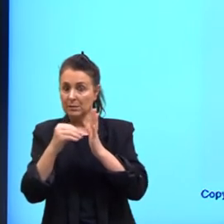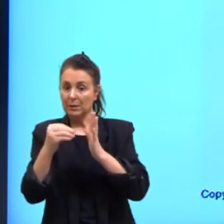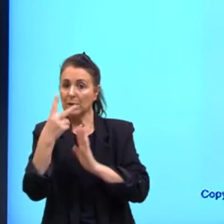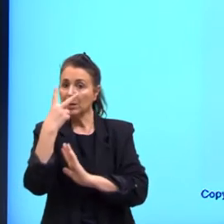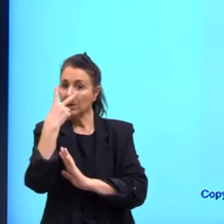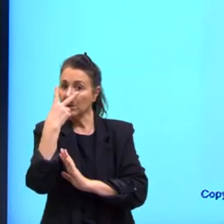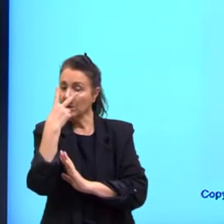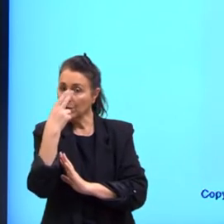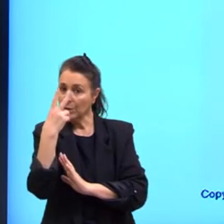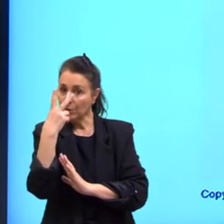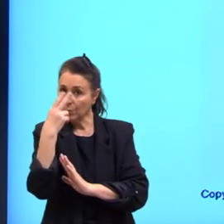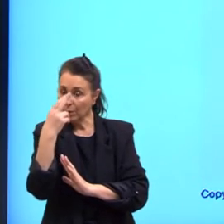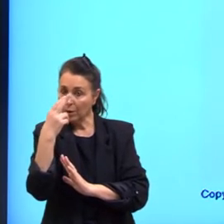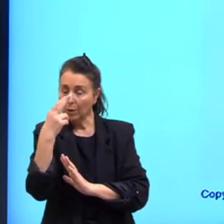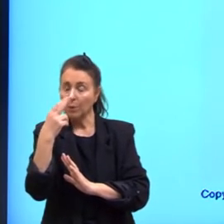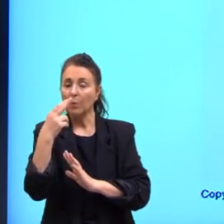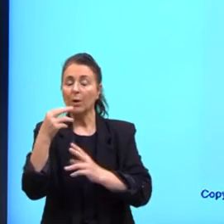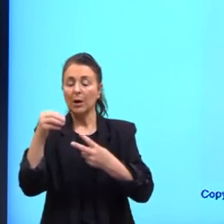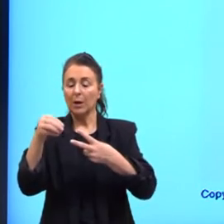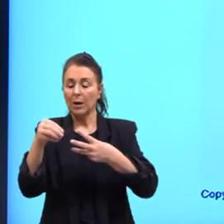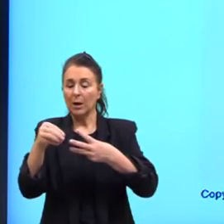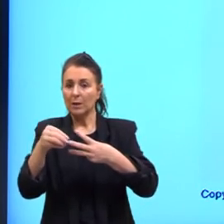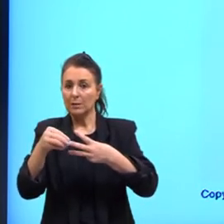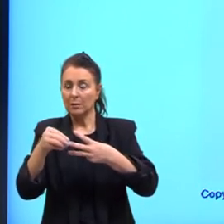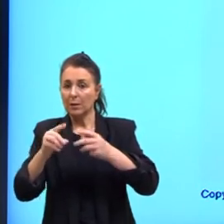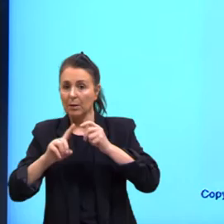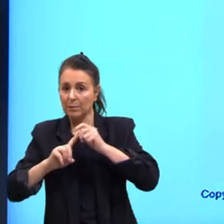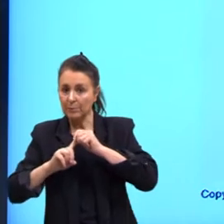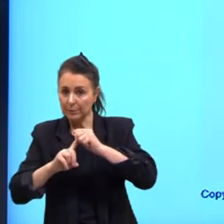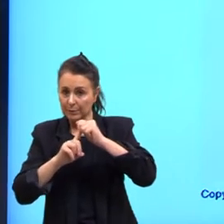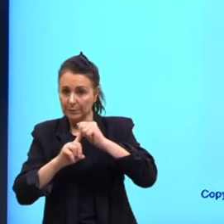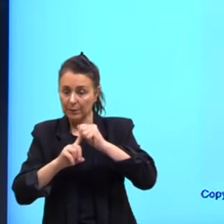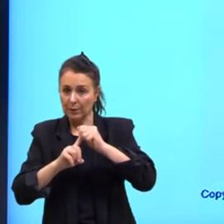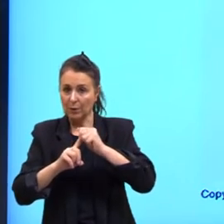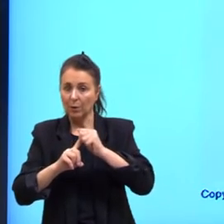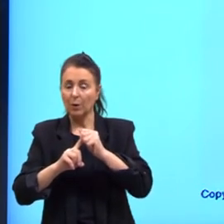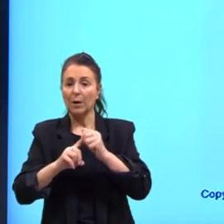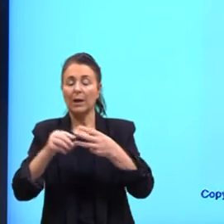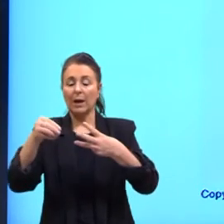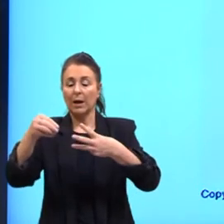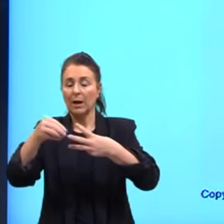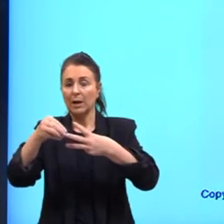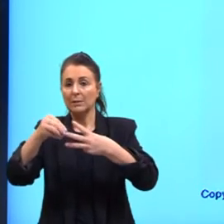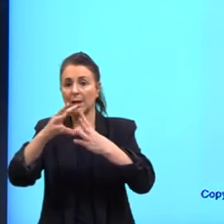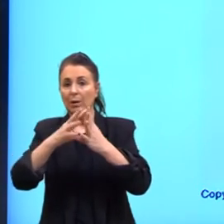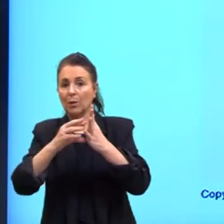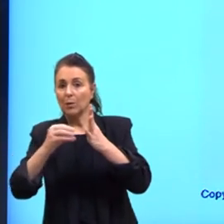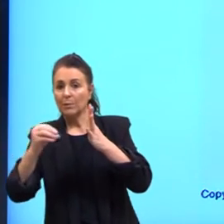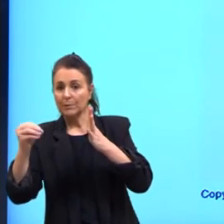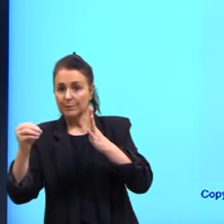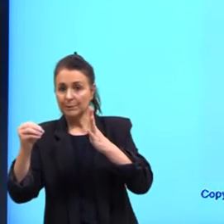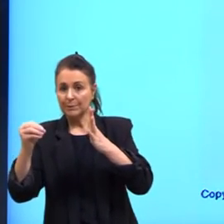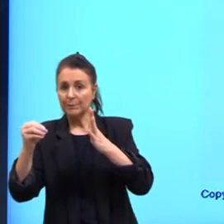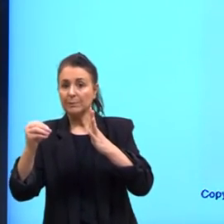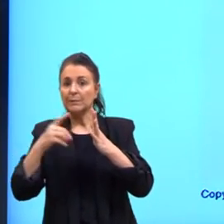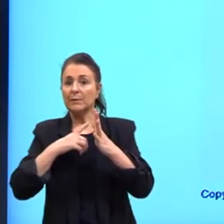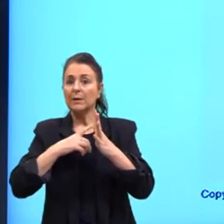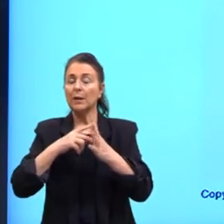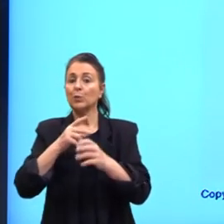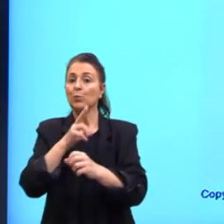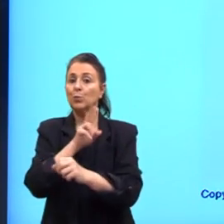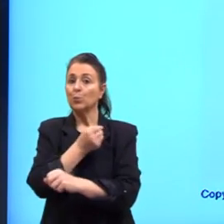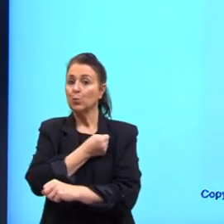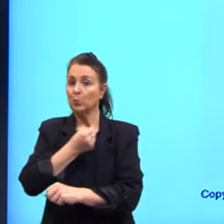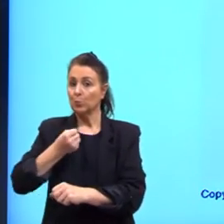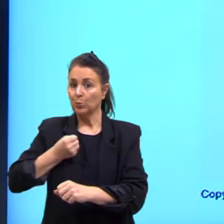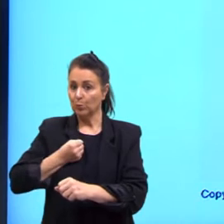as células A célula-mãe tá então as células filha só contém o mesmo número de cromossomos vão